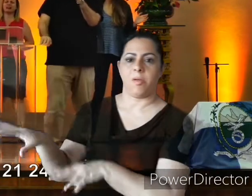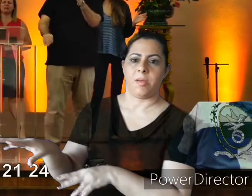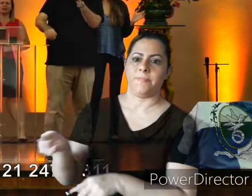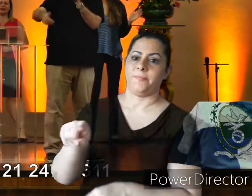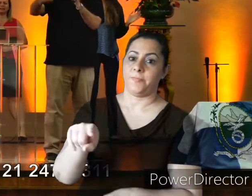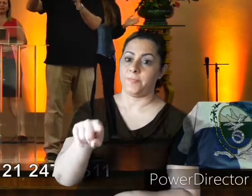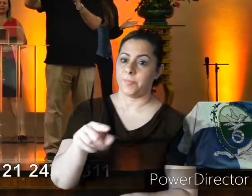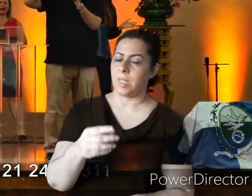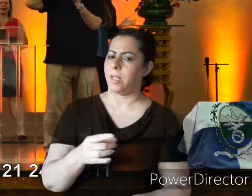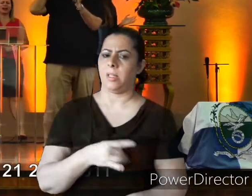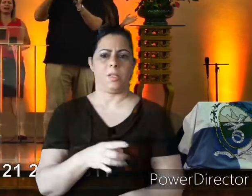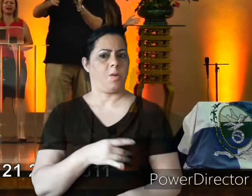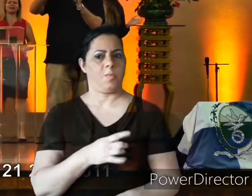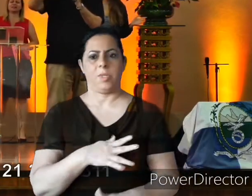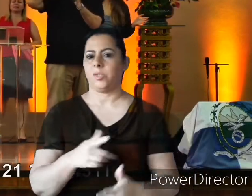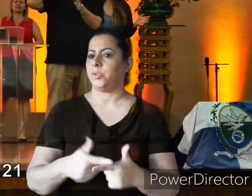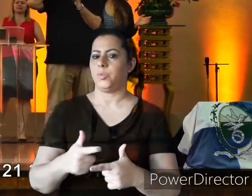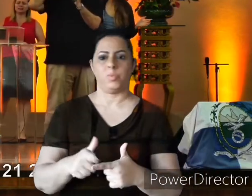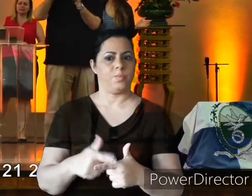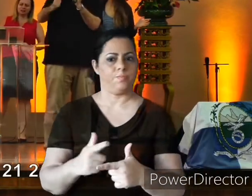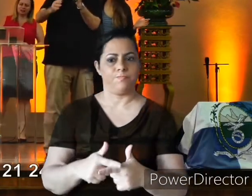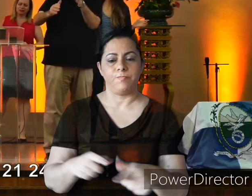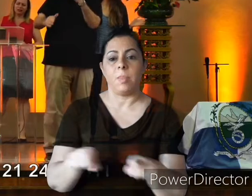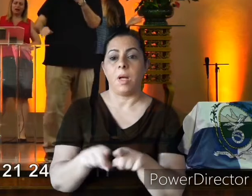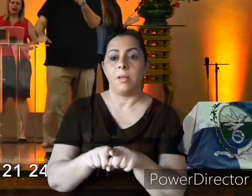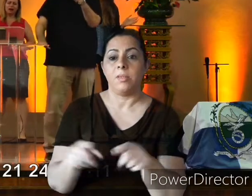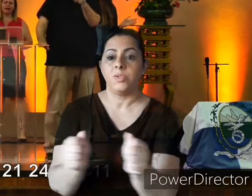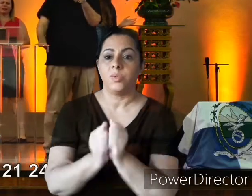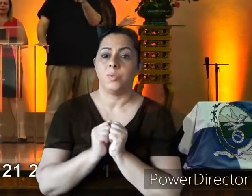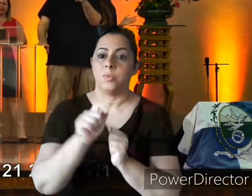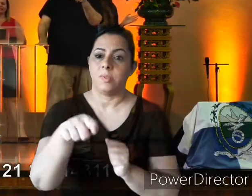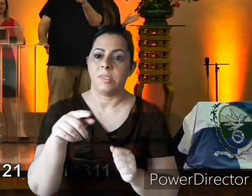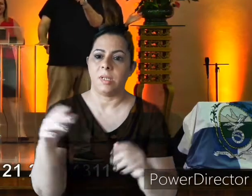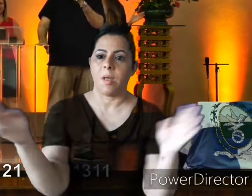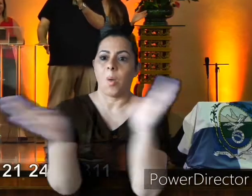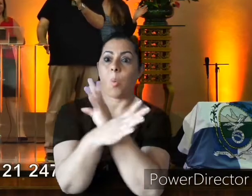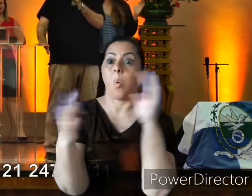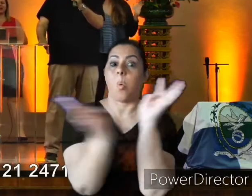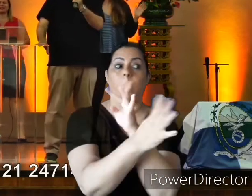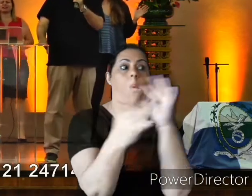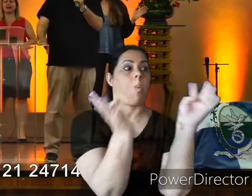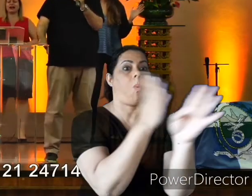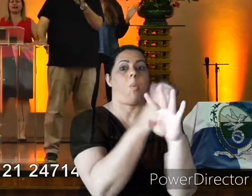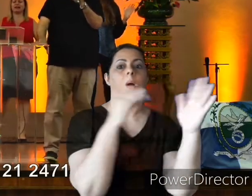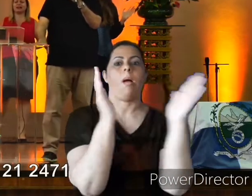momento. Os anjos de Deus estão ao teu redor.